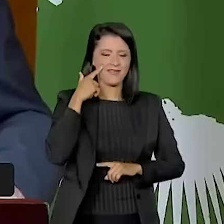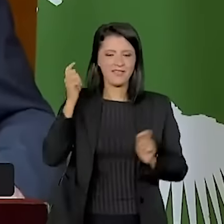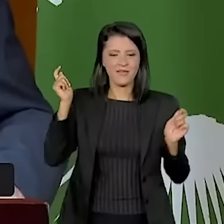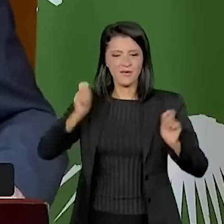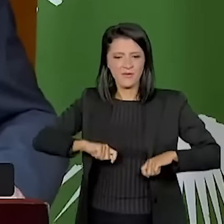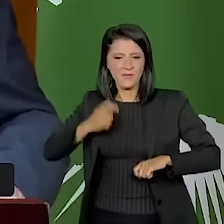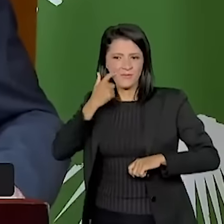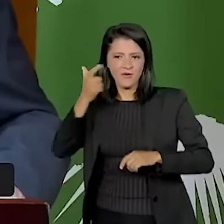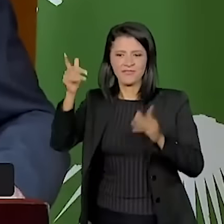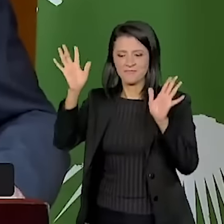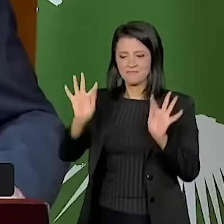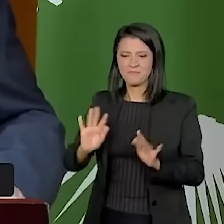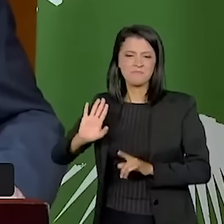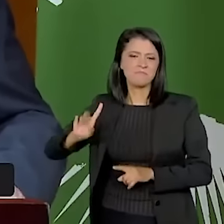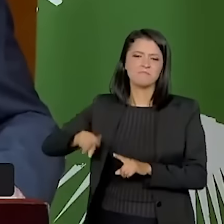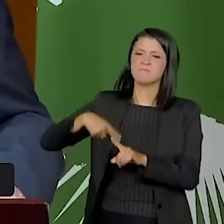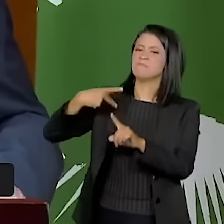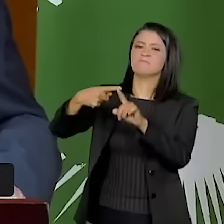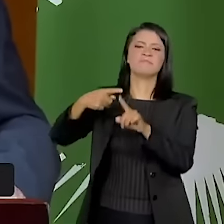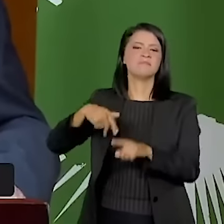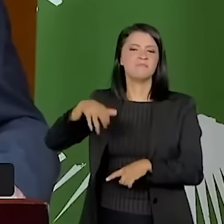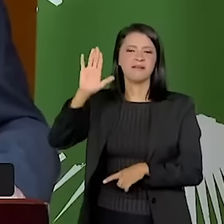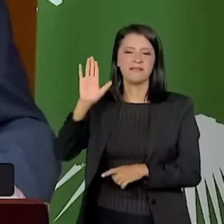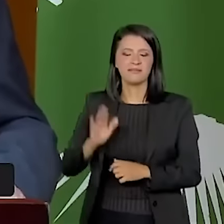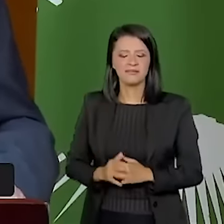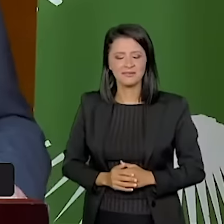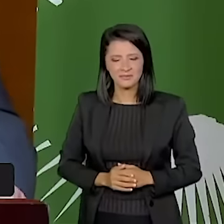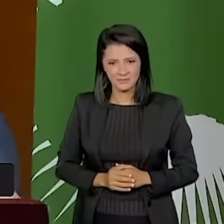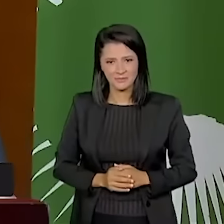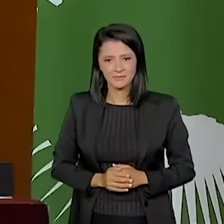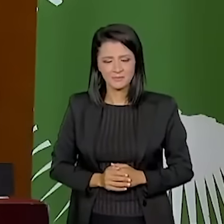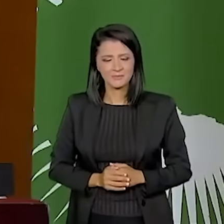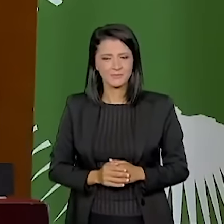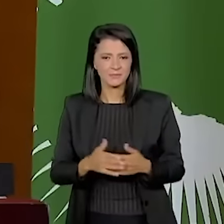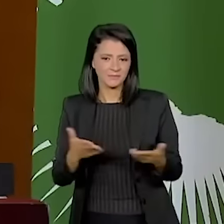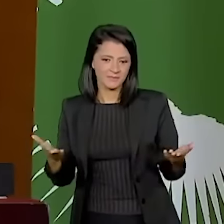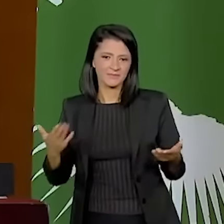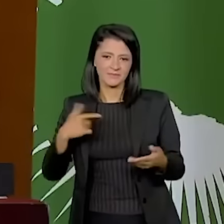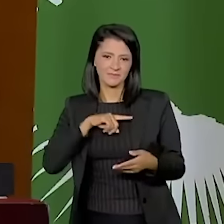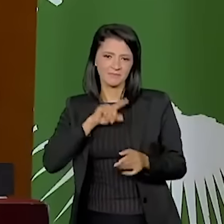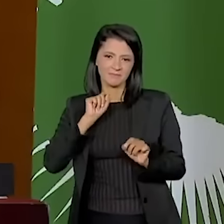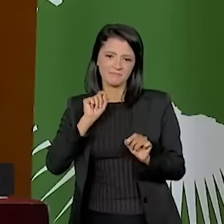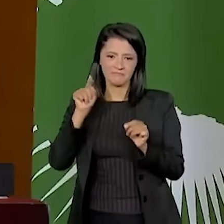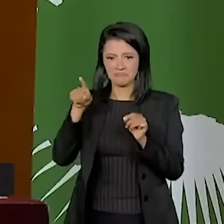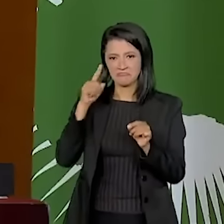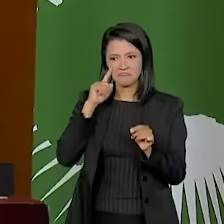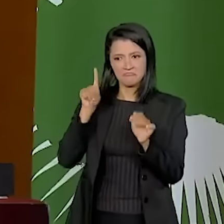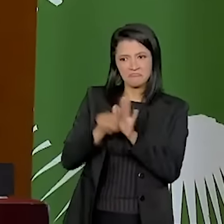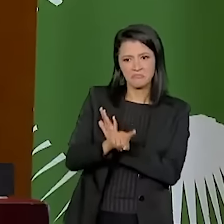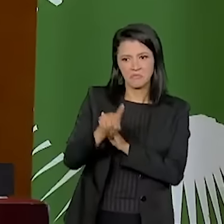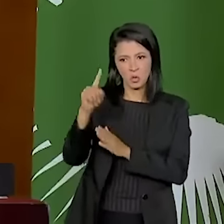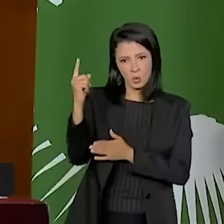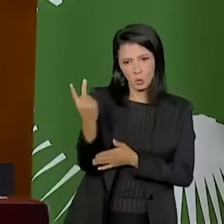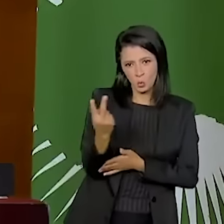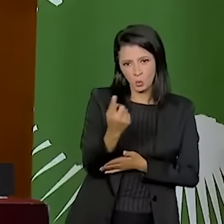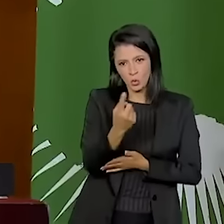posso ser mais feliz ainda. No mais, se vocês quiserem fazer uma ou duas